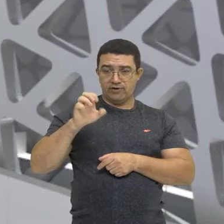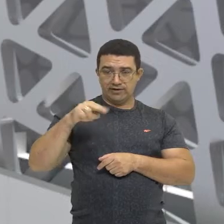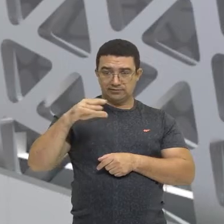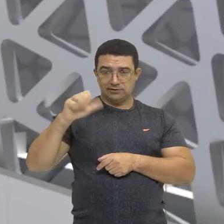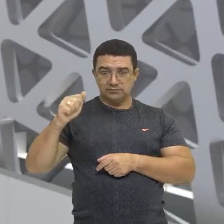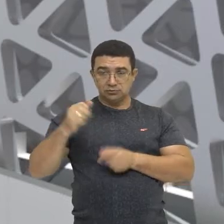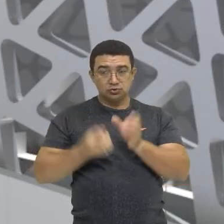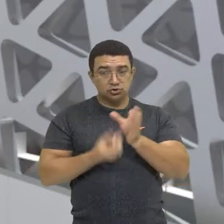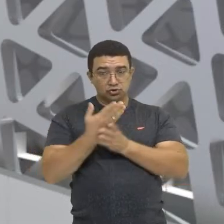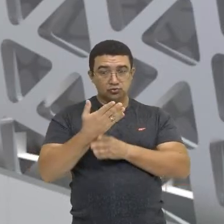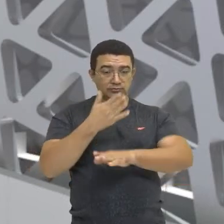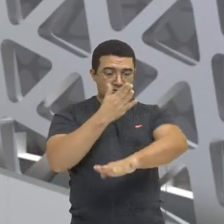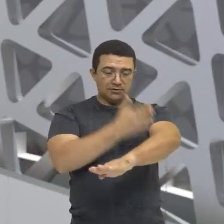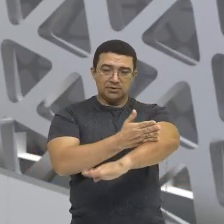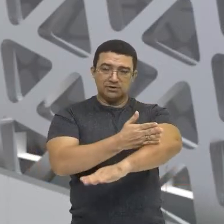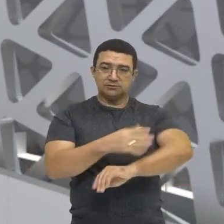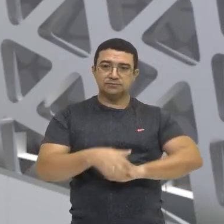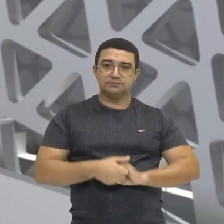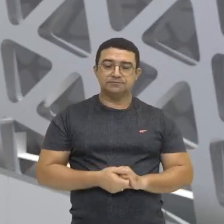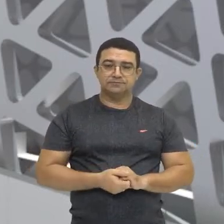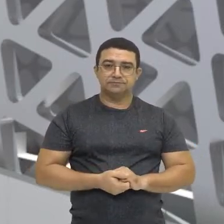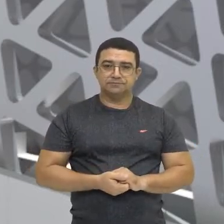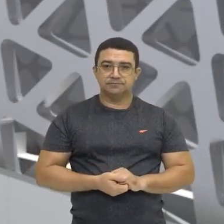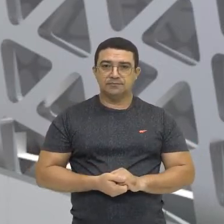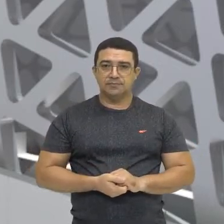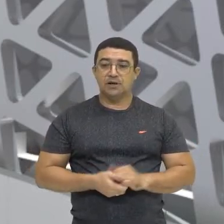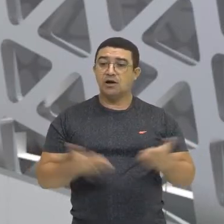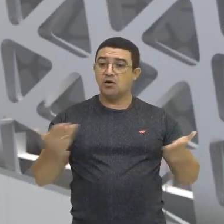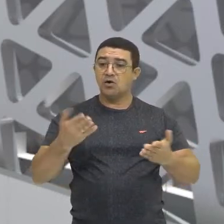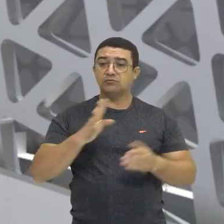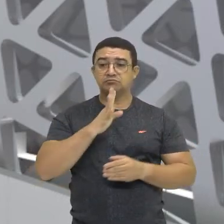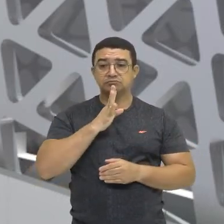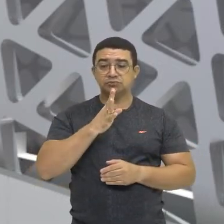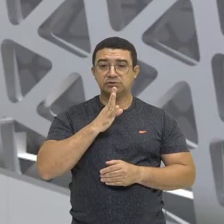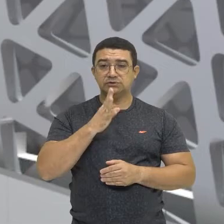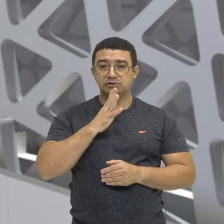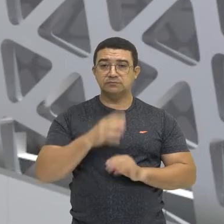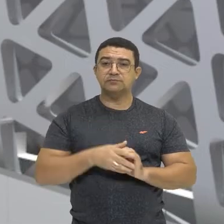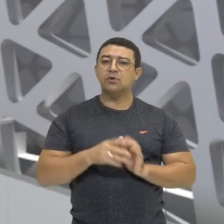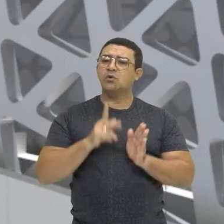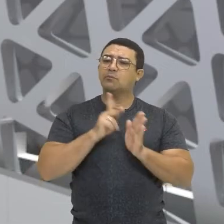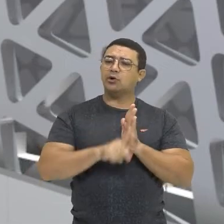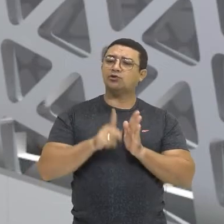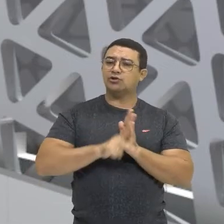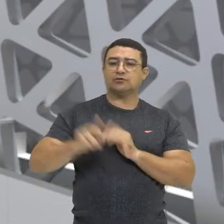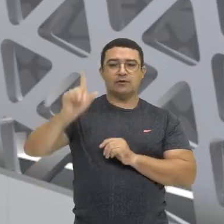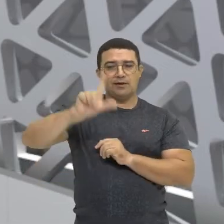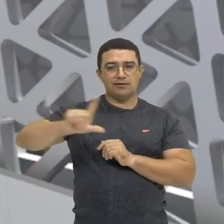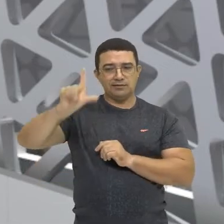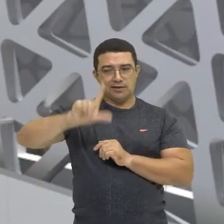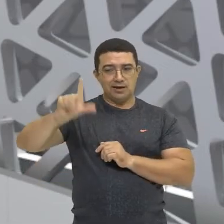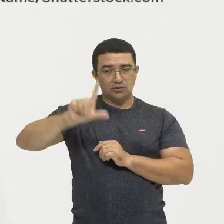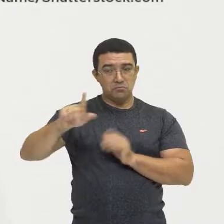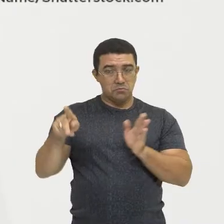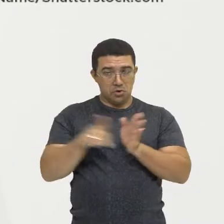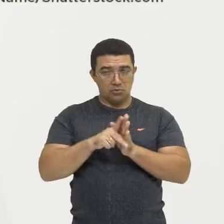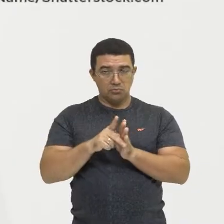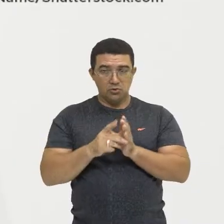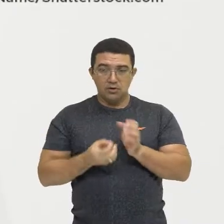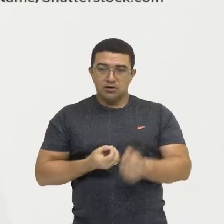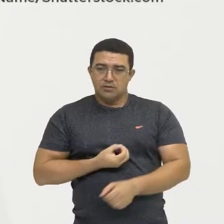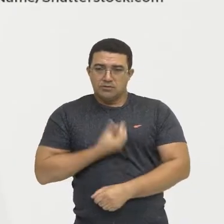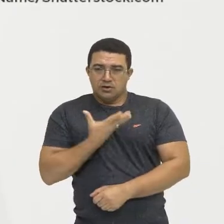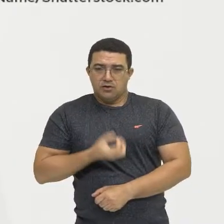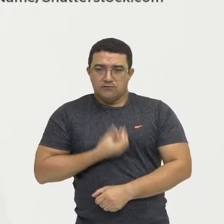Idade Média, correto? Vamos adiante conhecer agora o projeto literário do trovadorismo. A